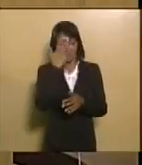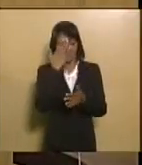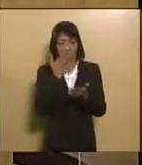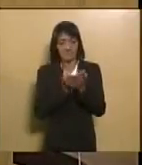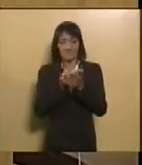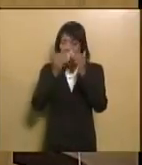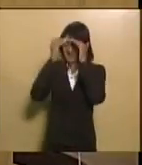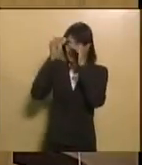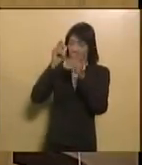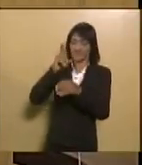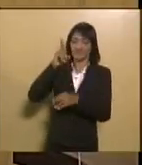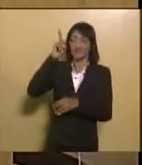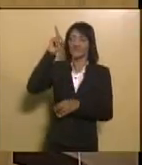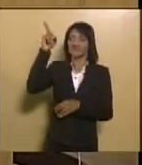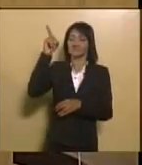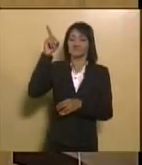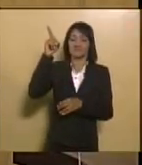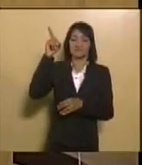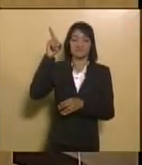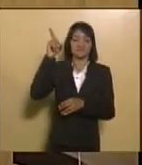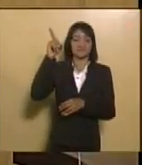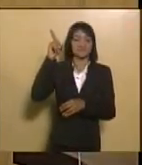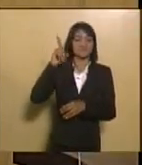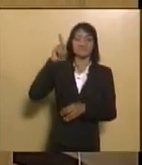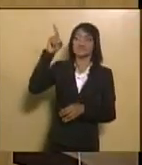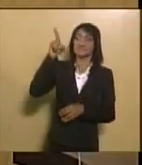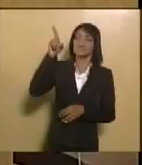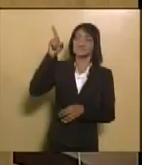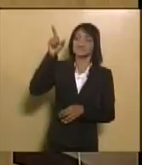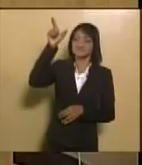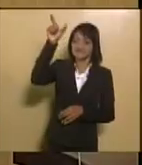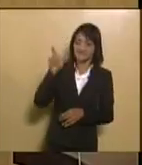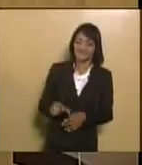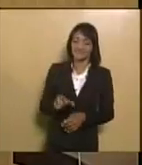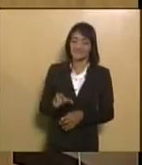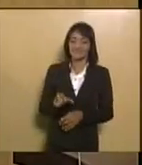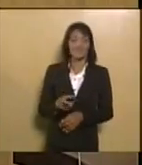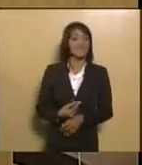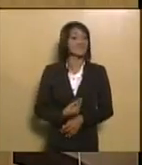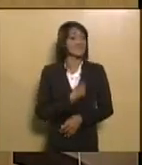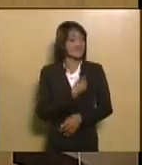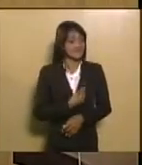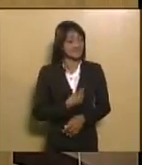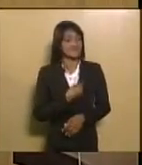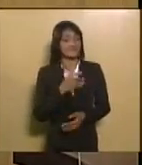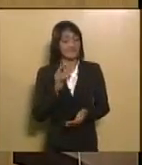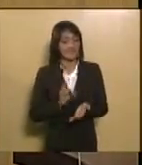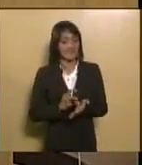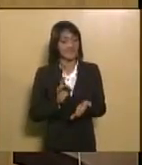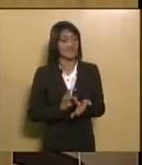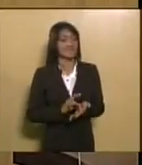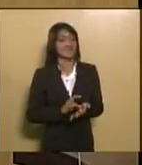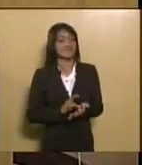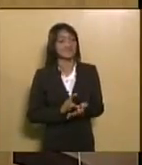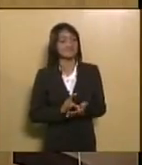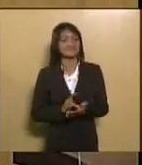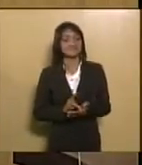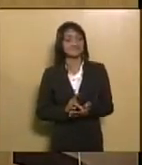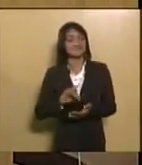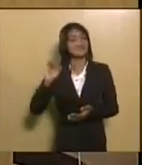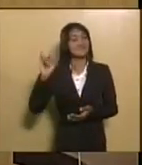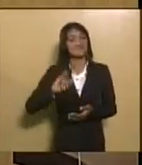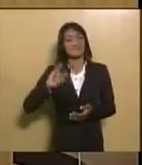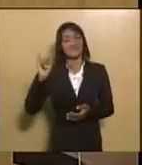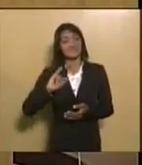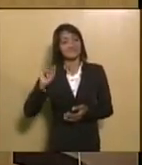servimos, ele é um ser que existe. E nele há uma coisa muito interessante